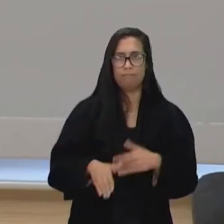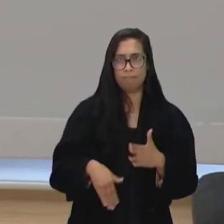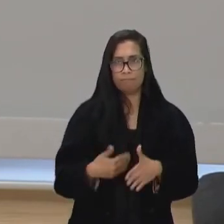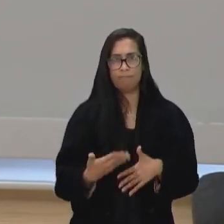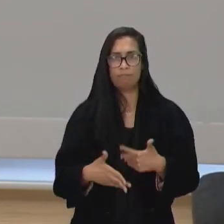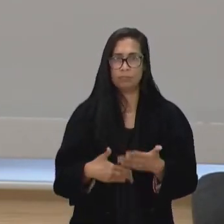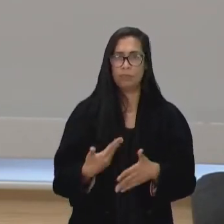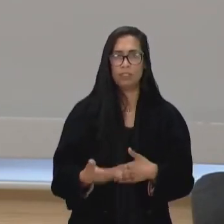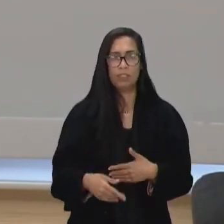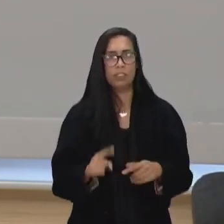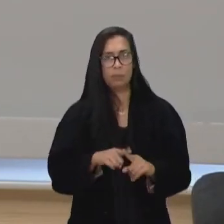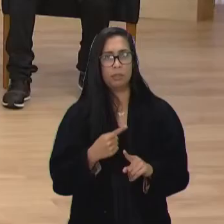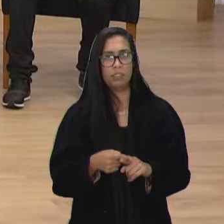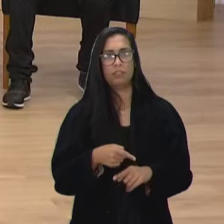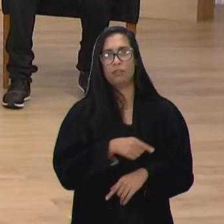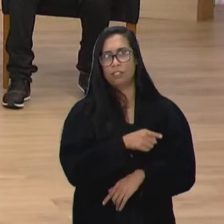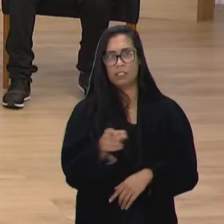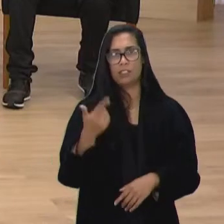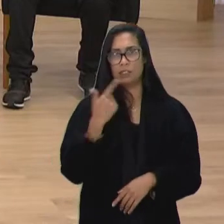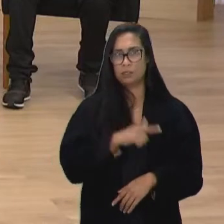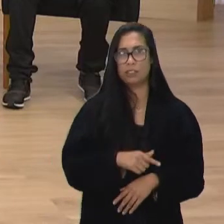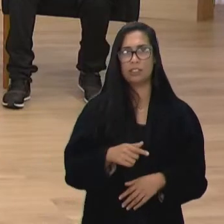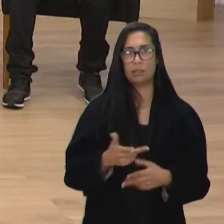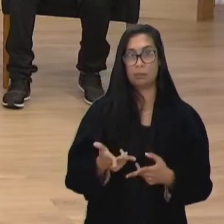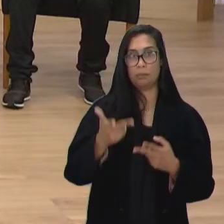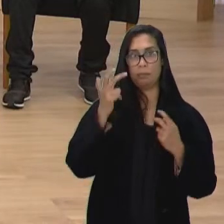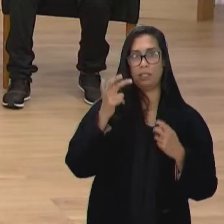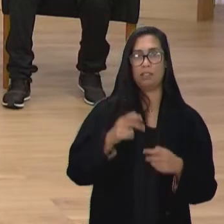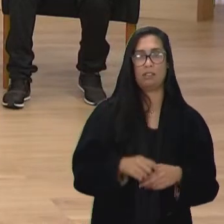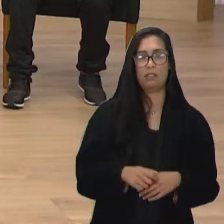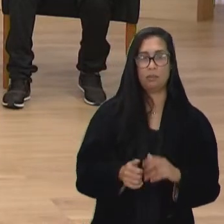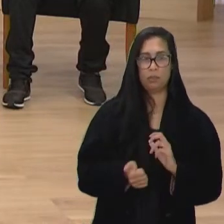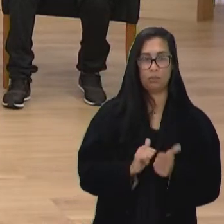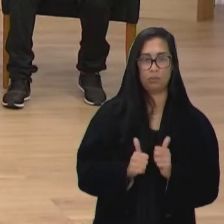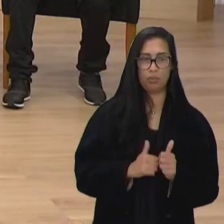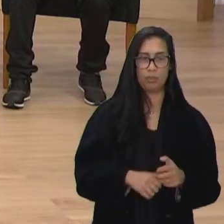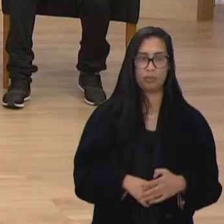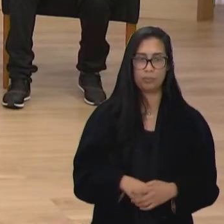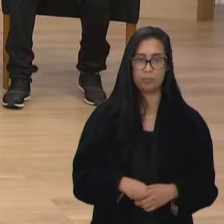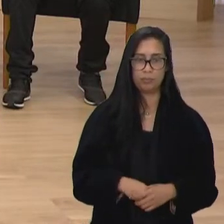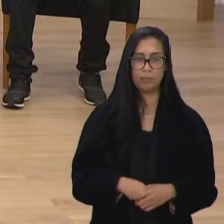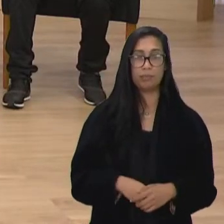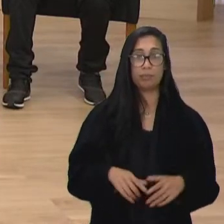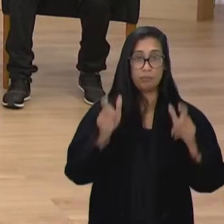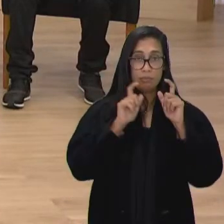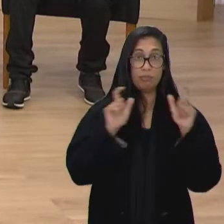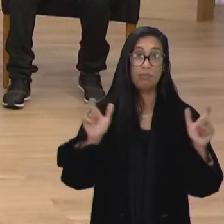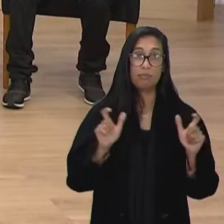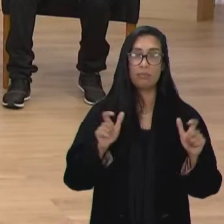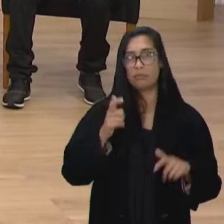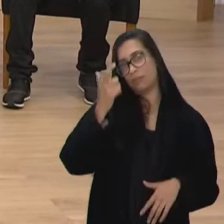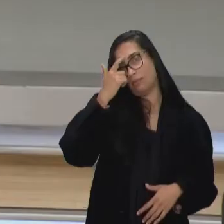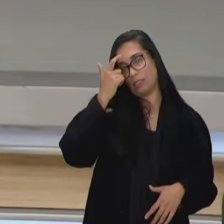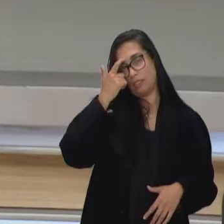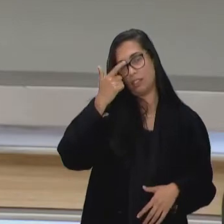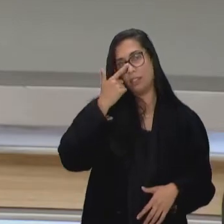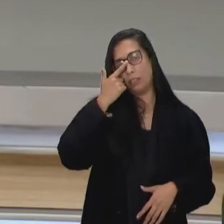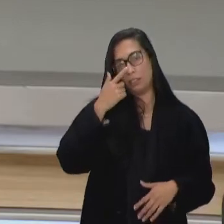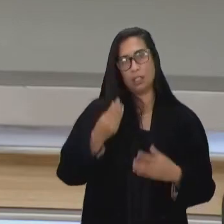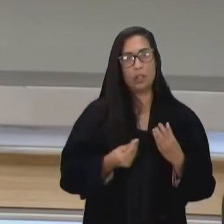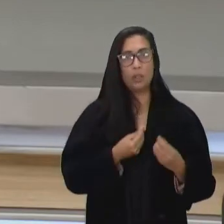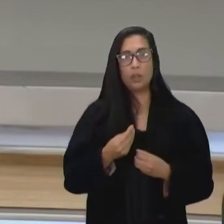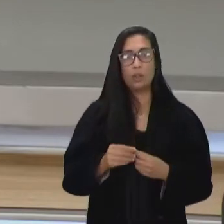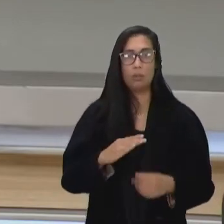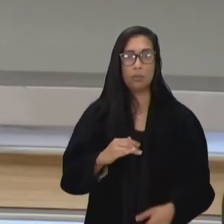mostrar pra vocês depois. Ah, interessante, interessante. Então, é interessante pensar como que o ciclo de Sternberg ele pode